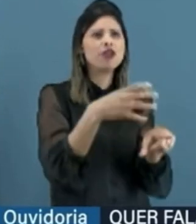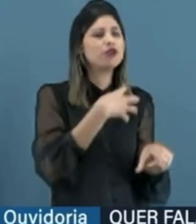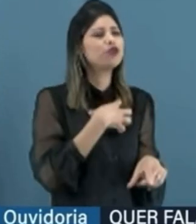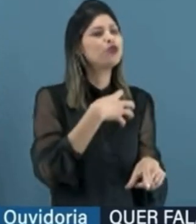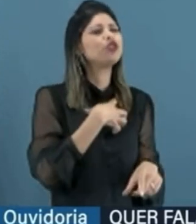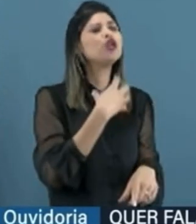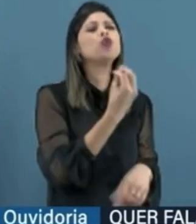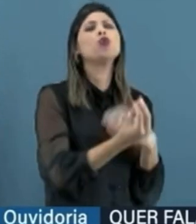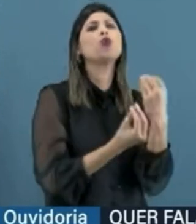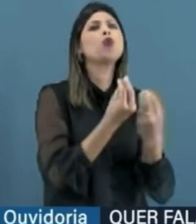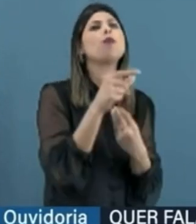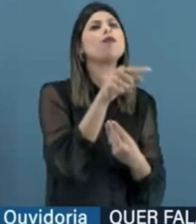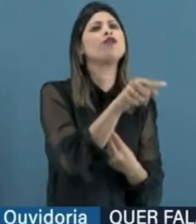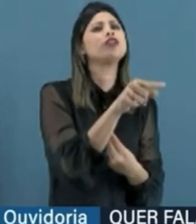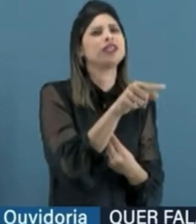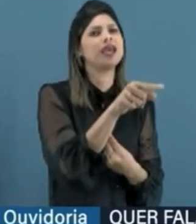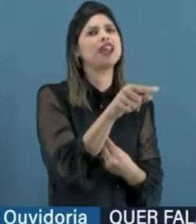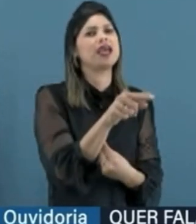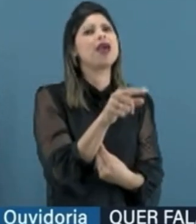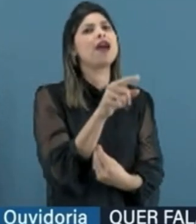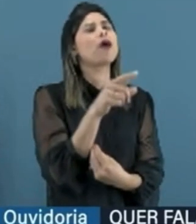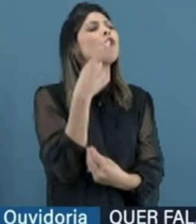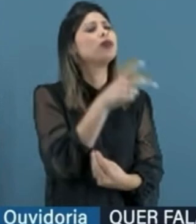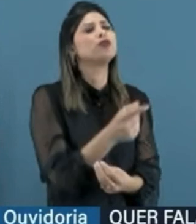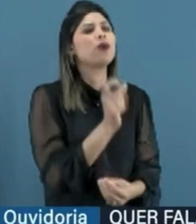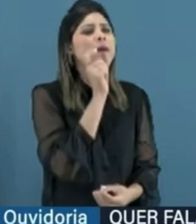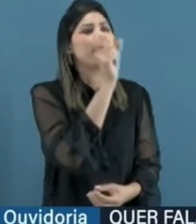finalizando com a mesma palavra que eu